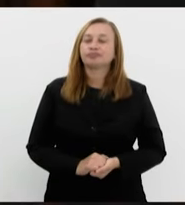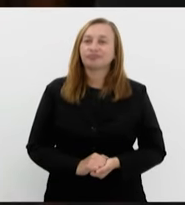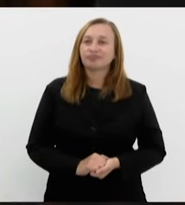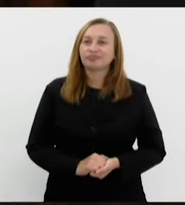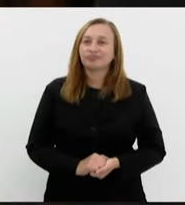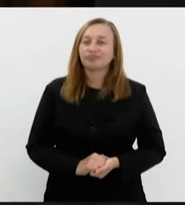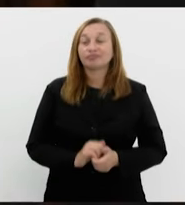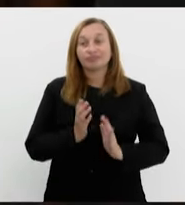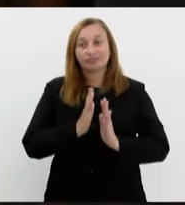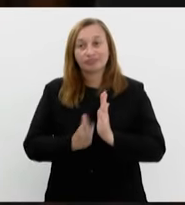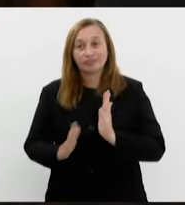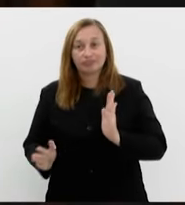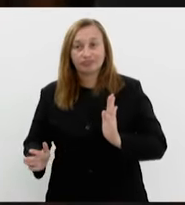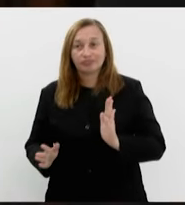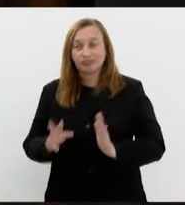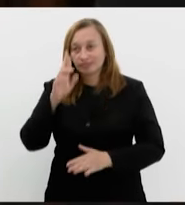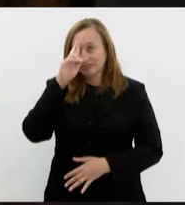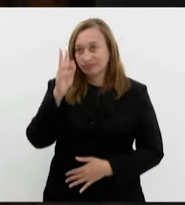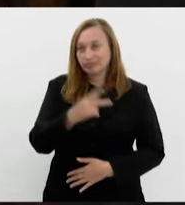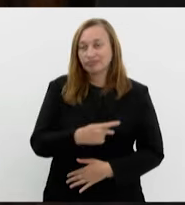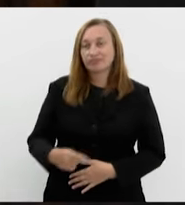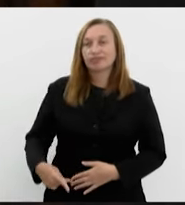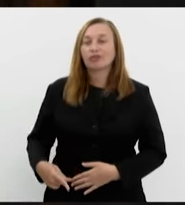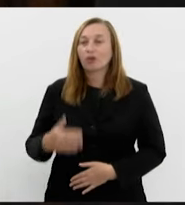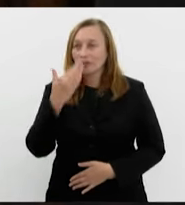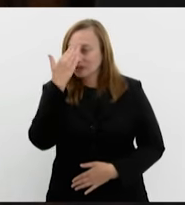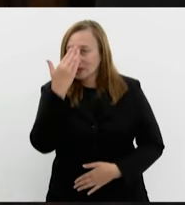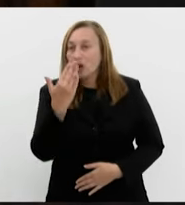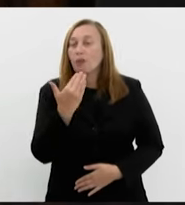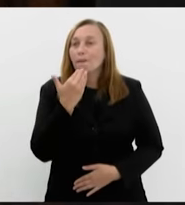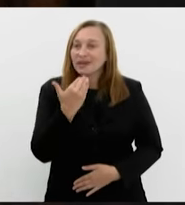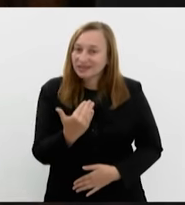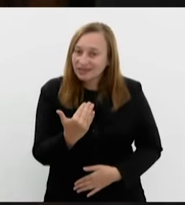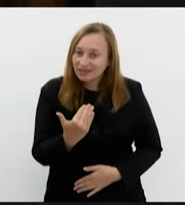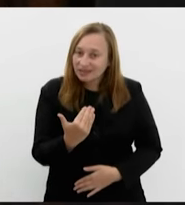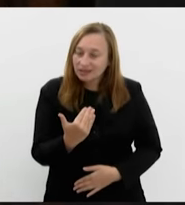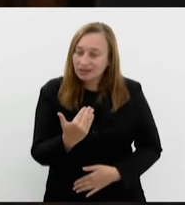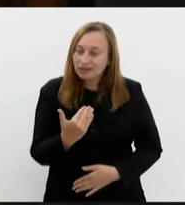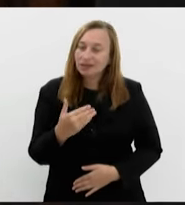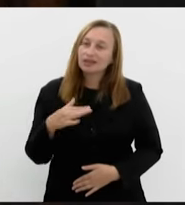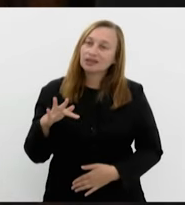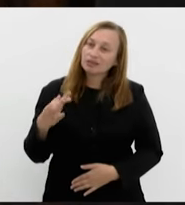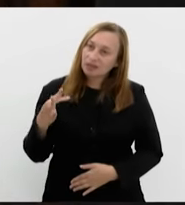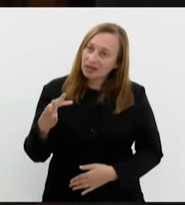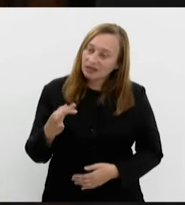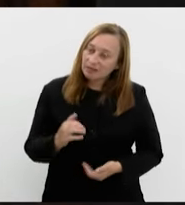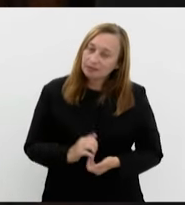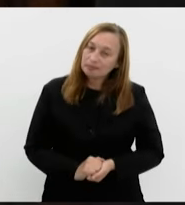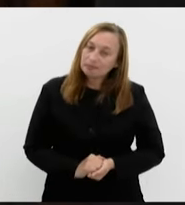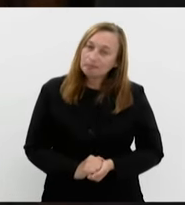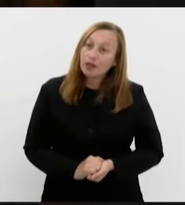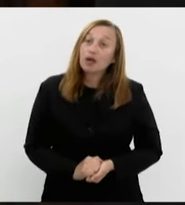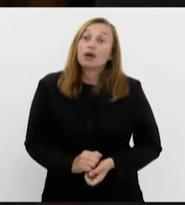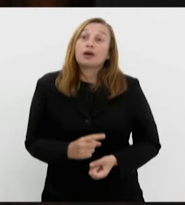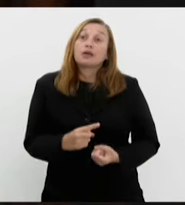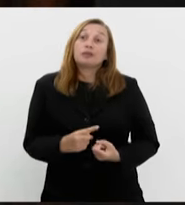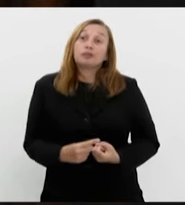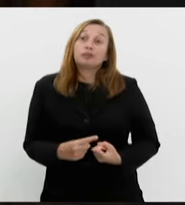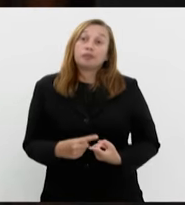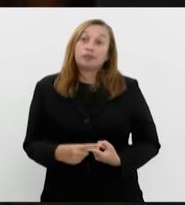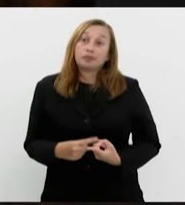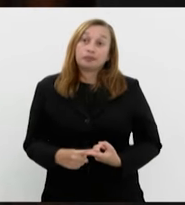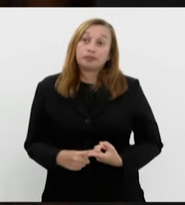Pela ordem, deputado presidente. Deputado Pobel, obrigado pela gentileza. Eu pediria aos fosse nobres breve. Que fosse breve, porque terei